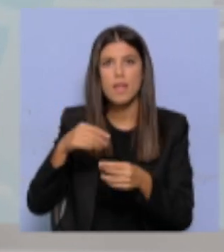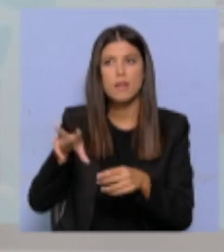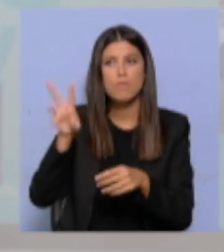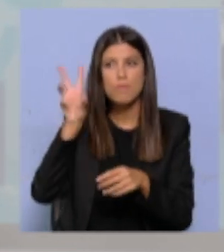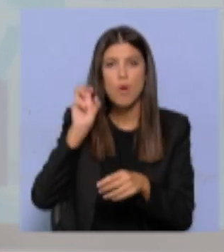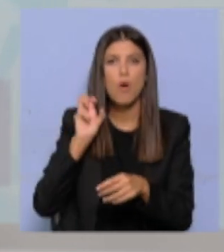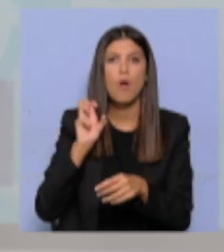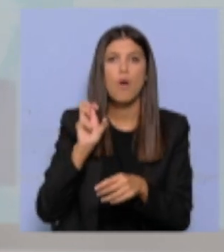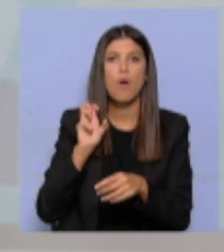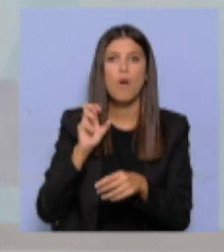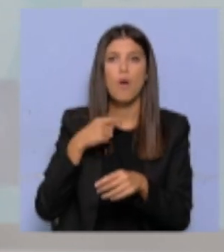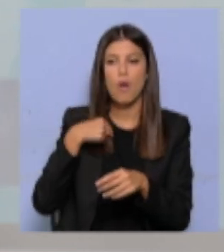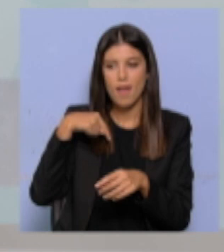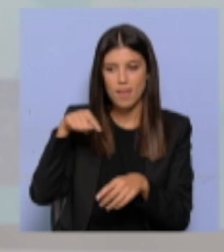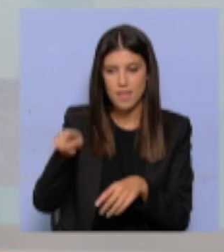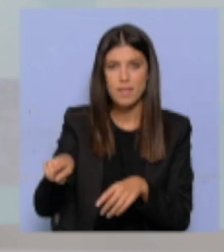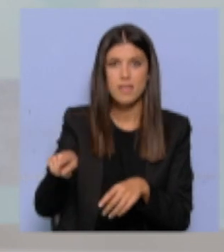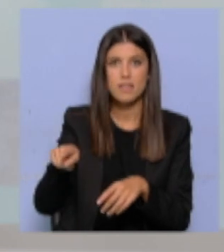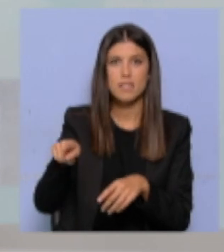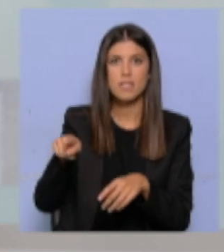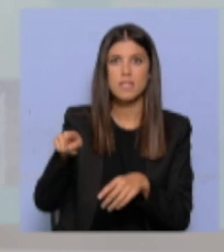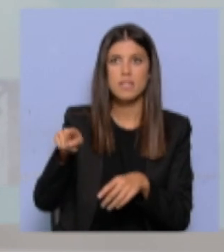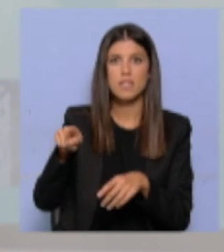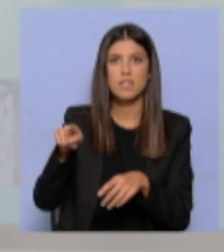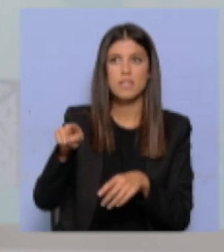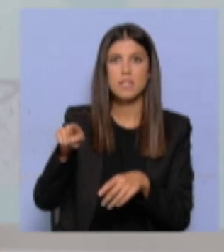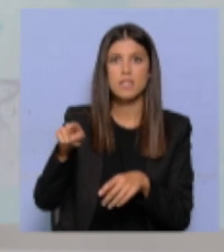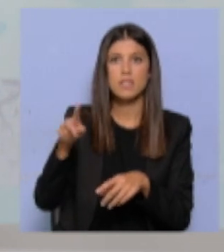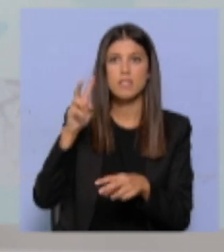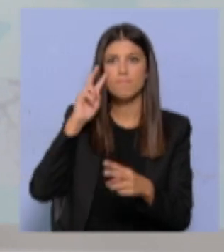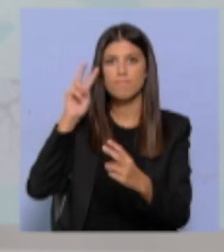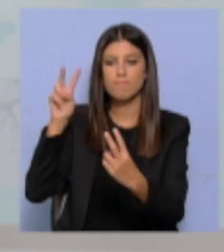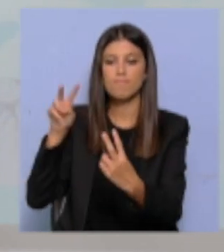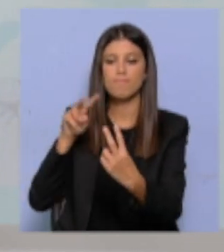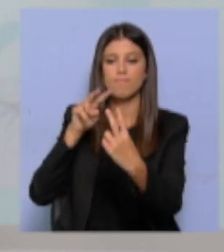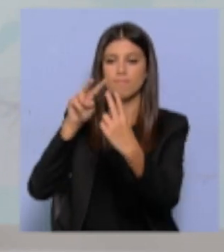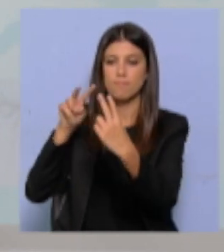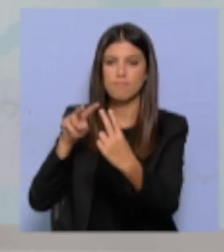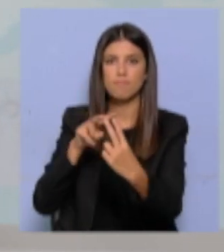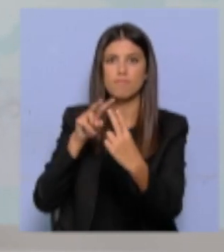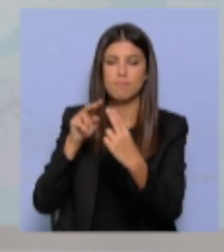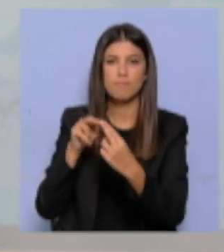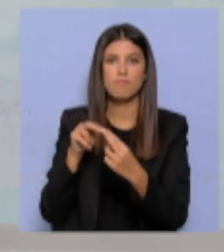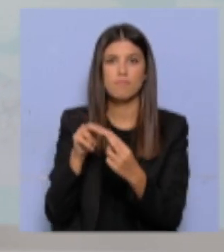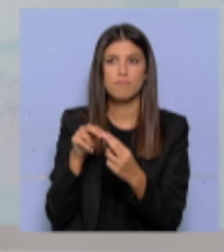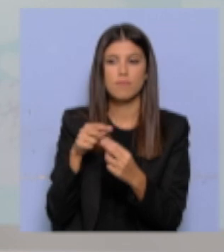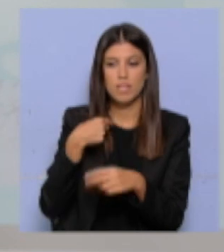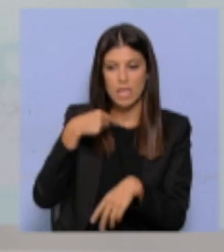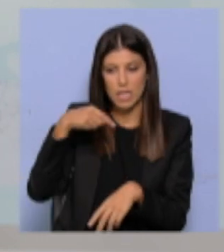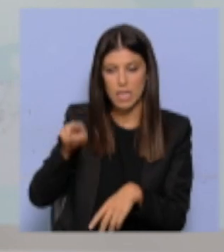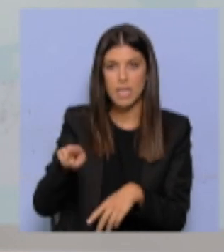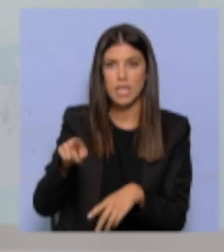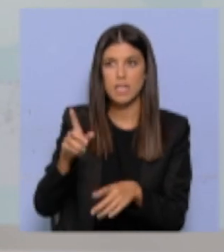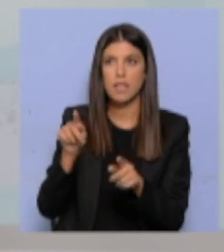escutar, ir e olhar as pessoas nos olhos, ir e entrar